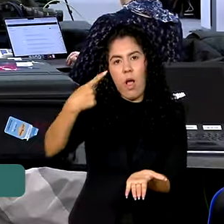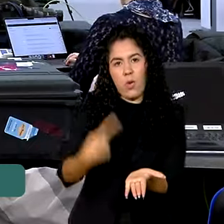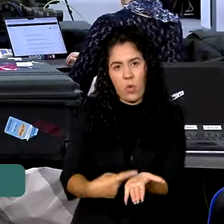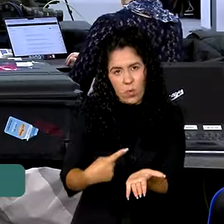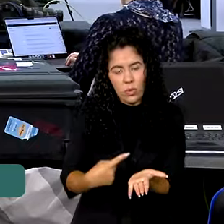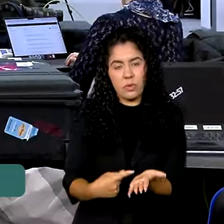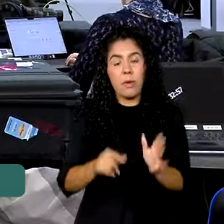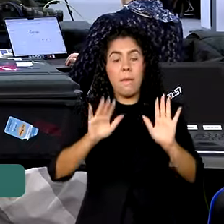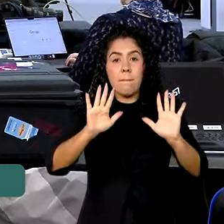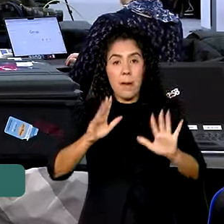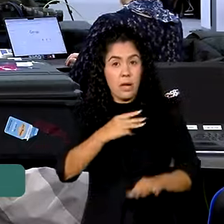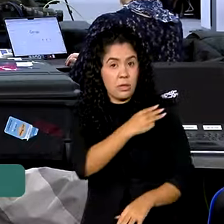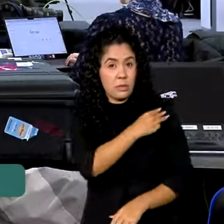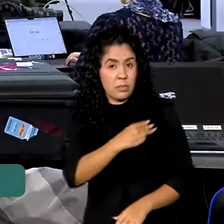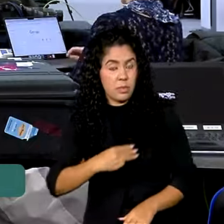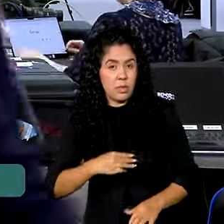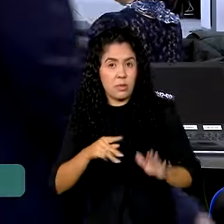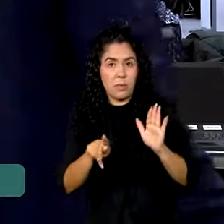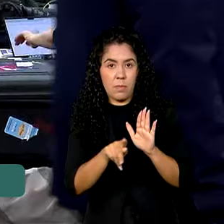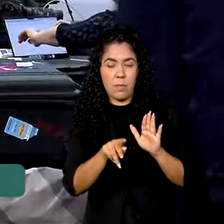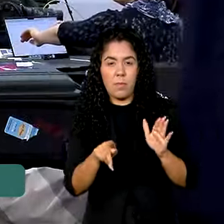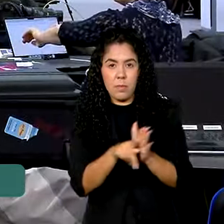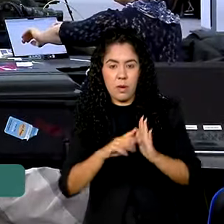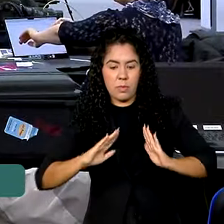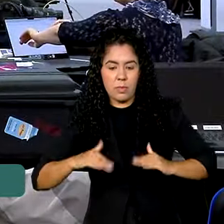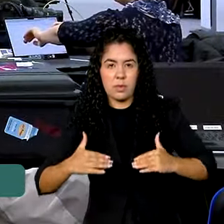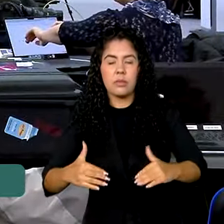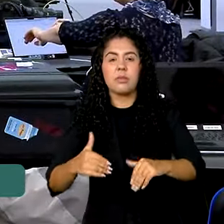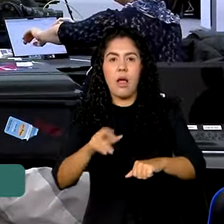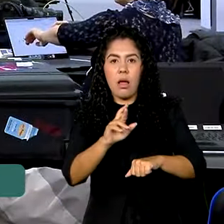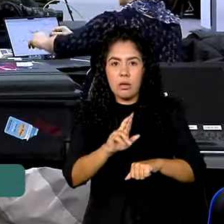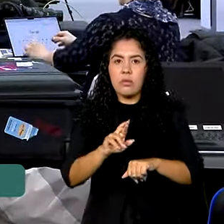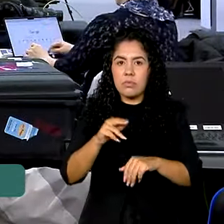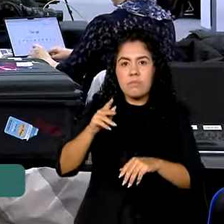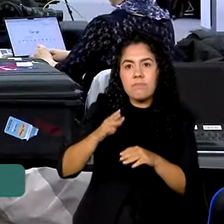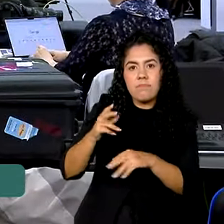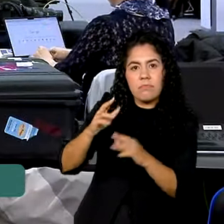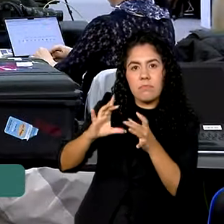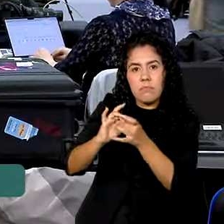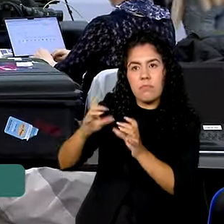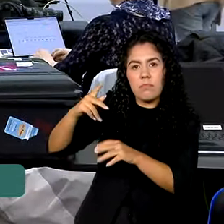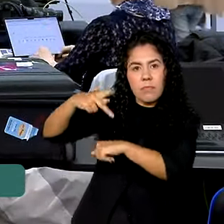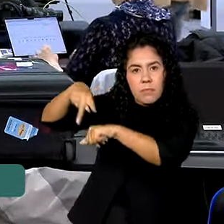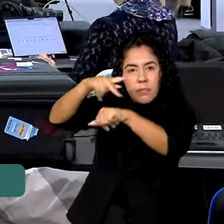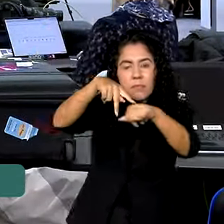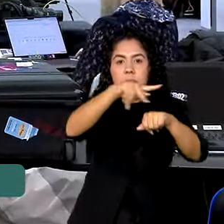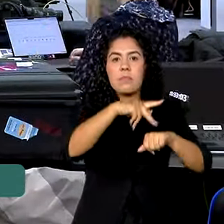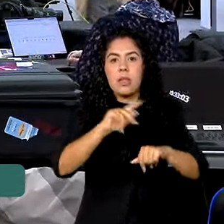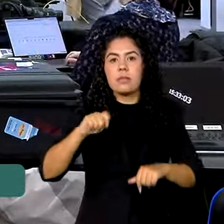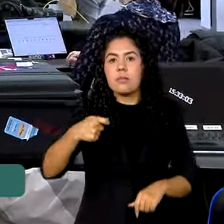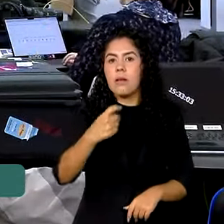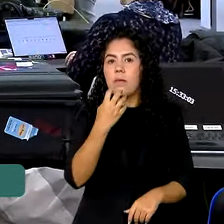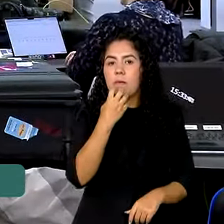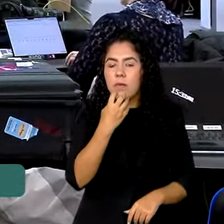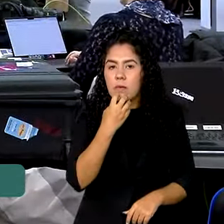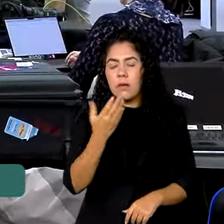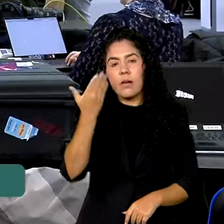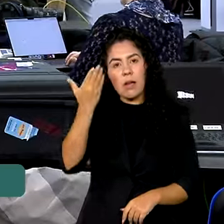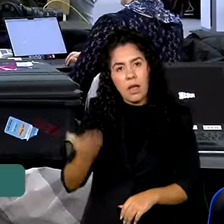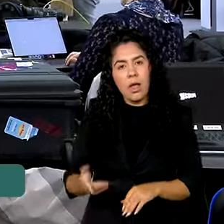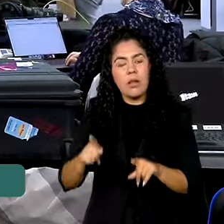Ministro das relações exteriores Mauro Vieira representando o presidente Lula na reunião de líderes também